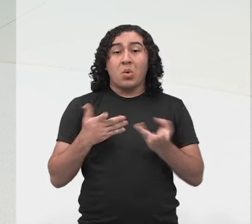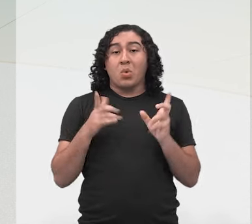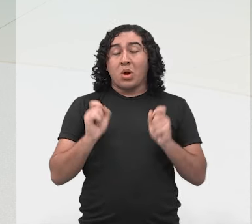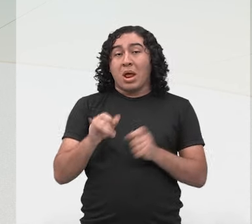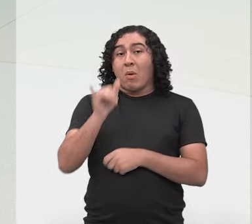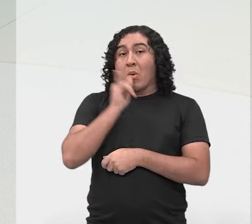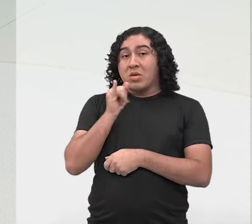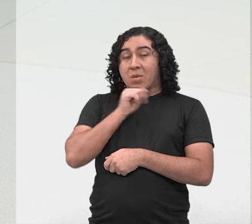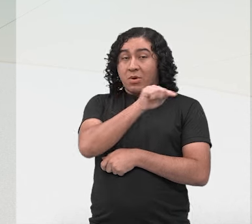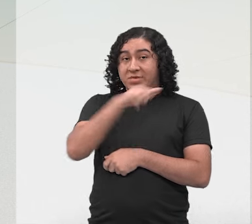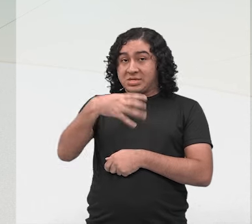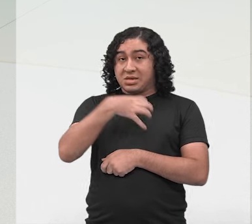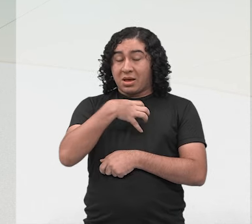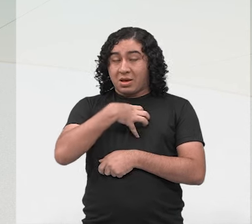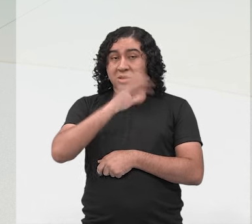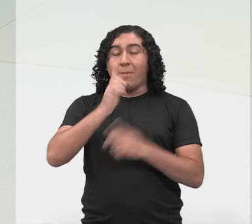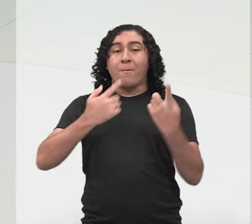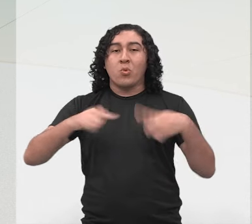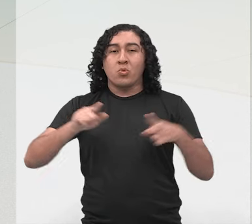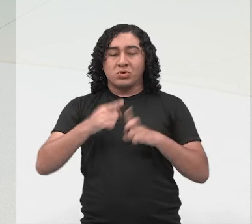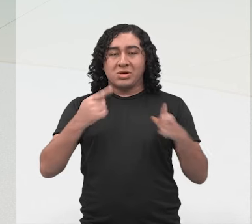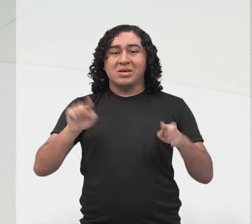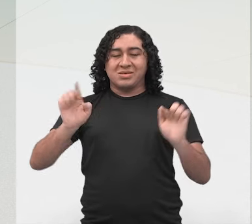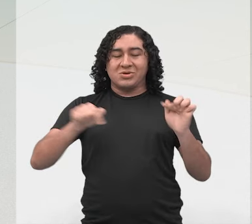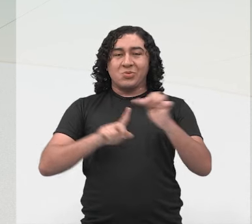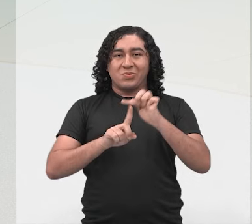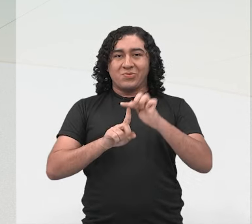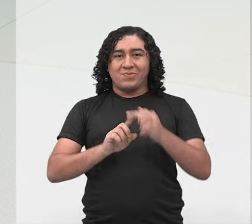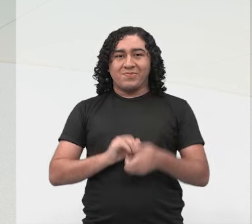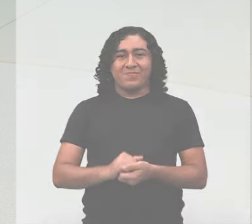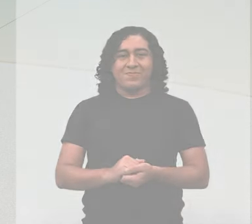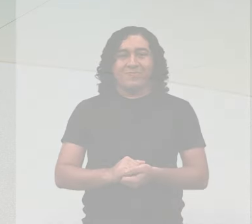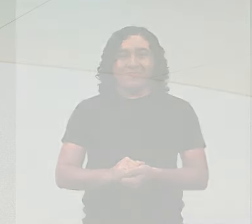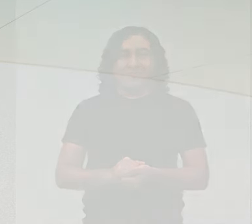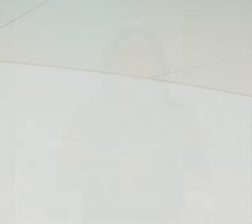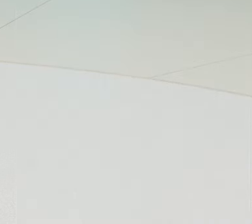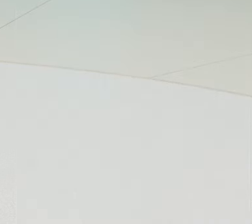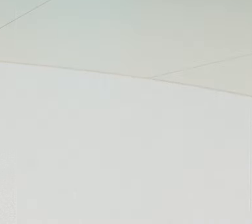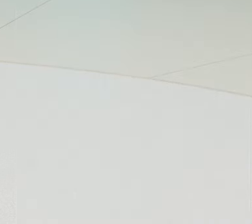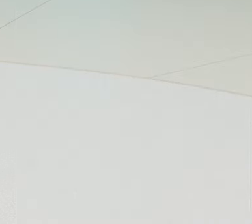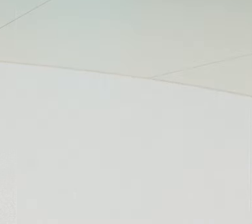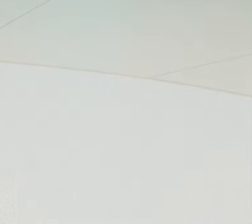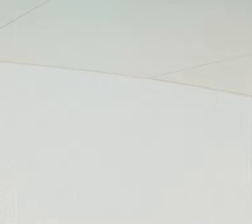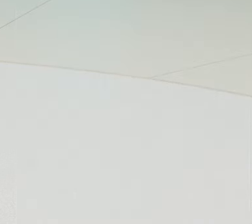vocês ouvirem uma música minimalista. Vamos ouvir?